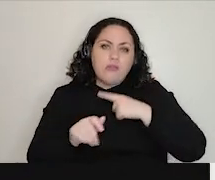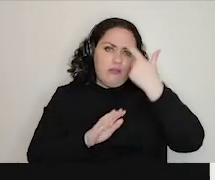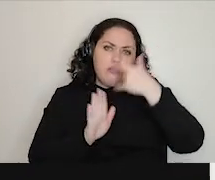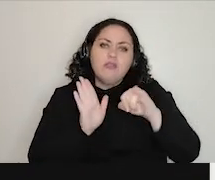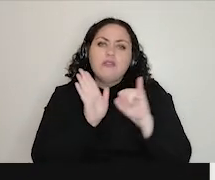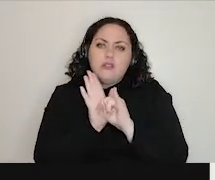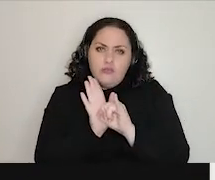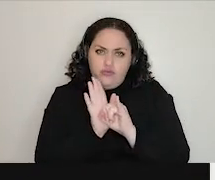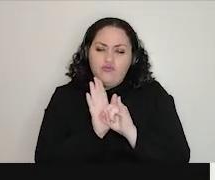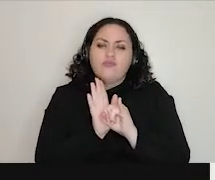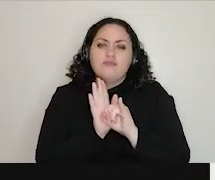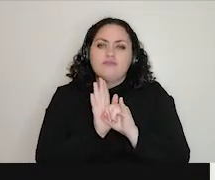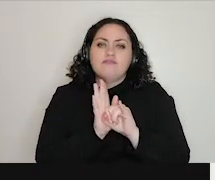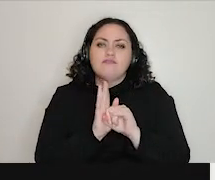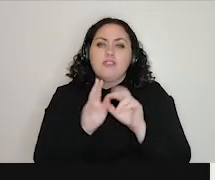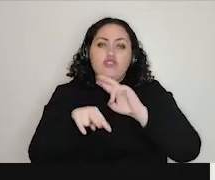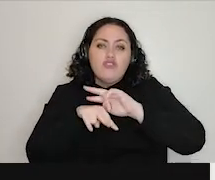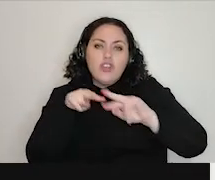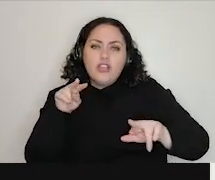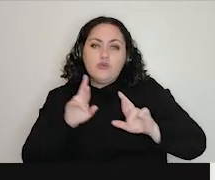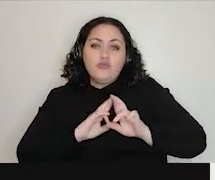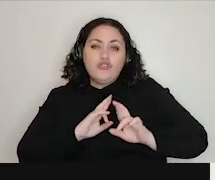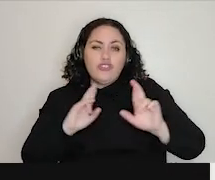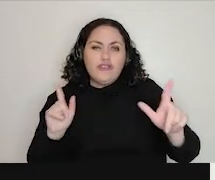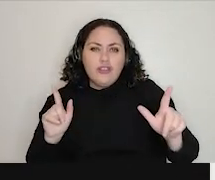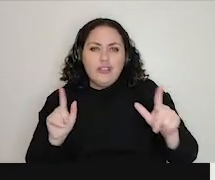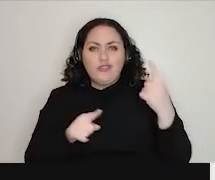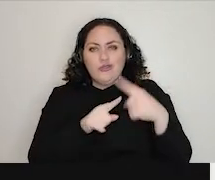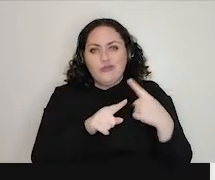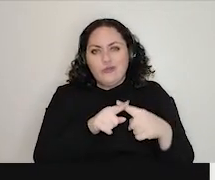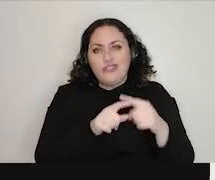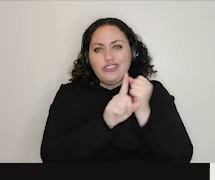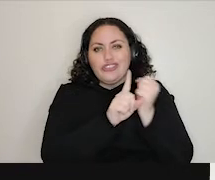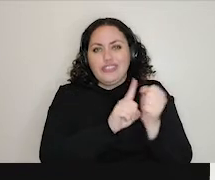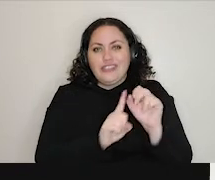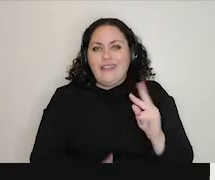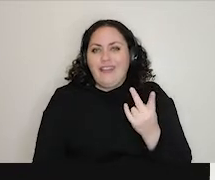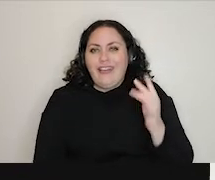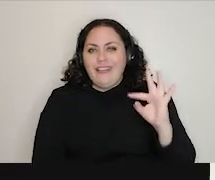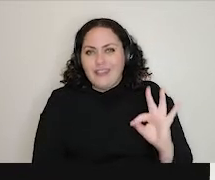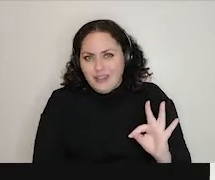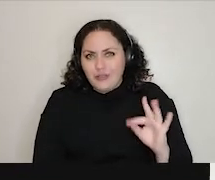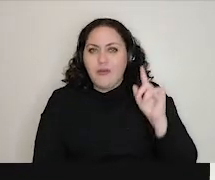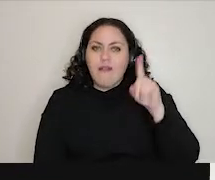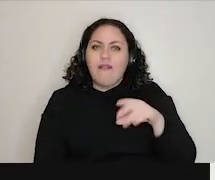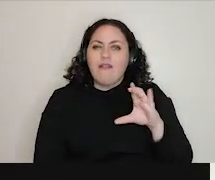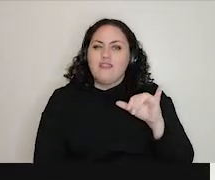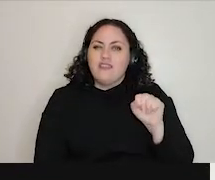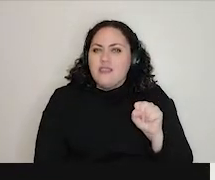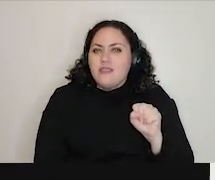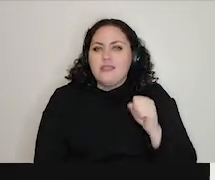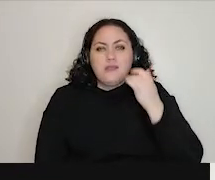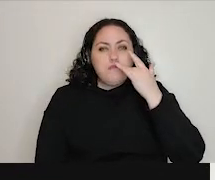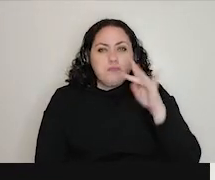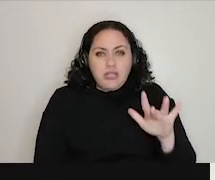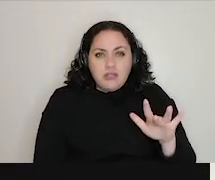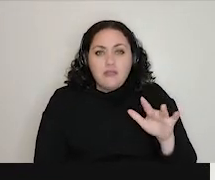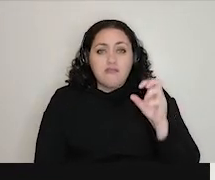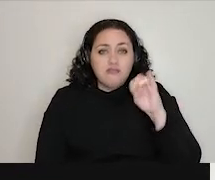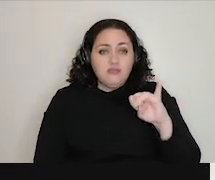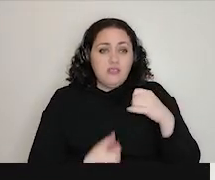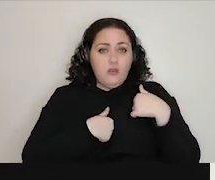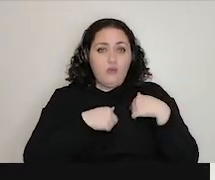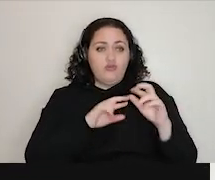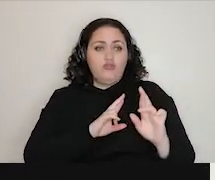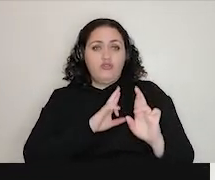possuem identidade de gênero fora, né, das normativas de uma sociedade que é heteronormativa, uma sociedade que é cis, que é branca,